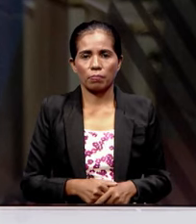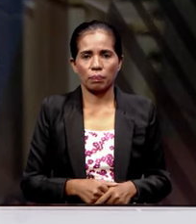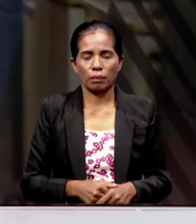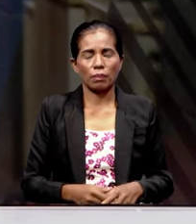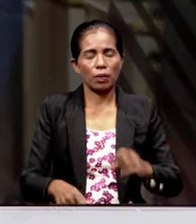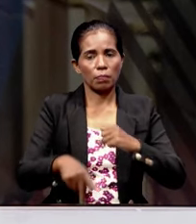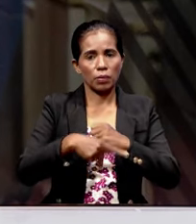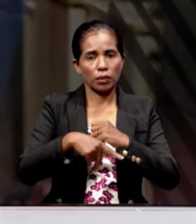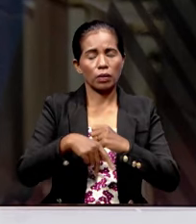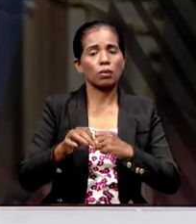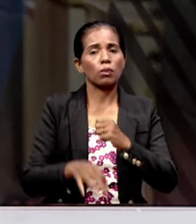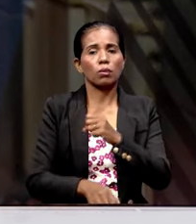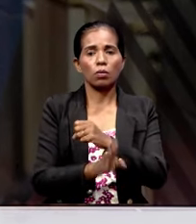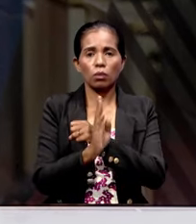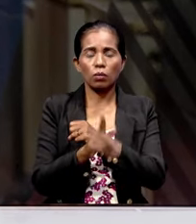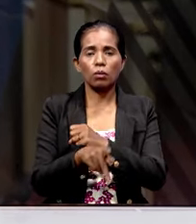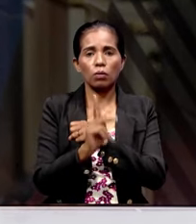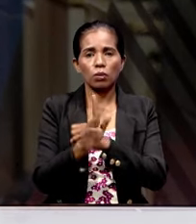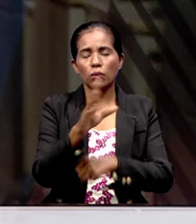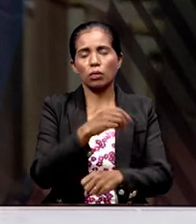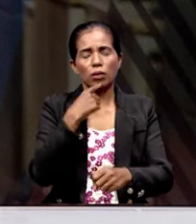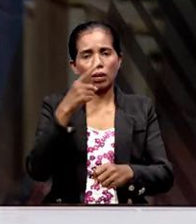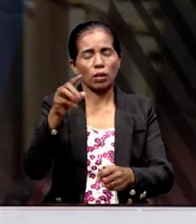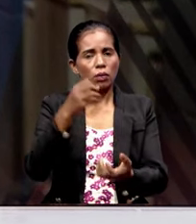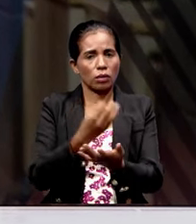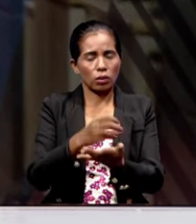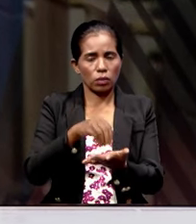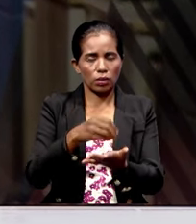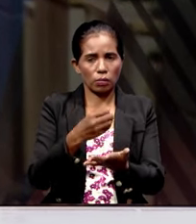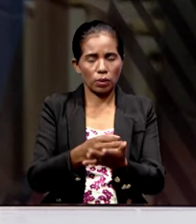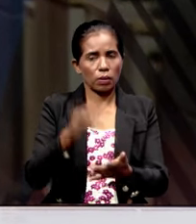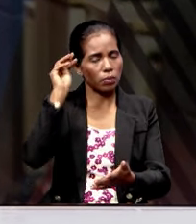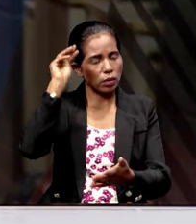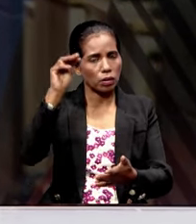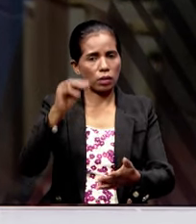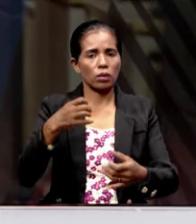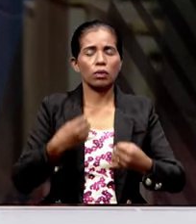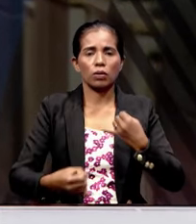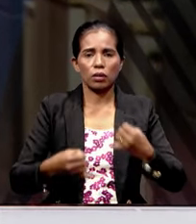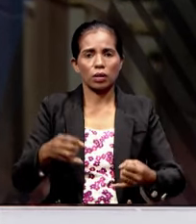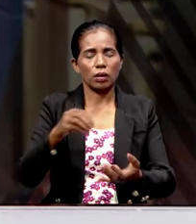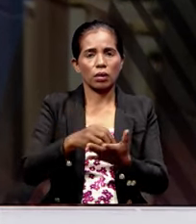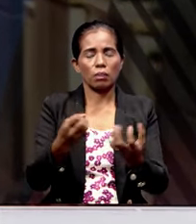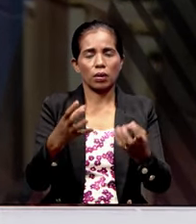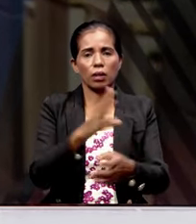Mancara conto que este orçamento na via louca para o Ministério da Justiça, também louca para Clio, para salário no vencimento.